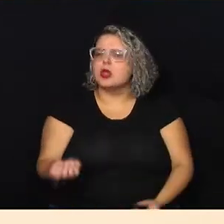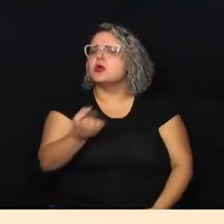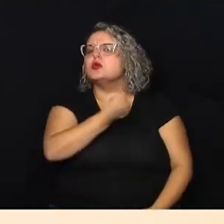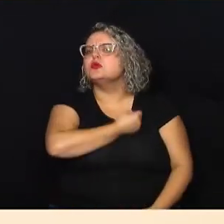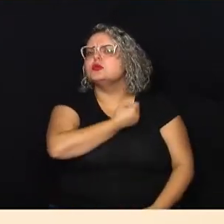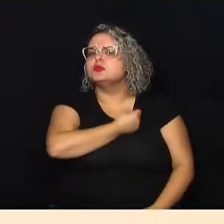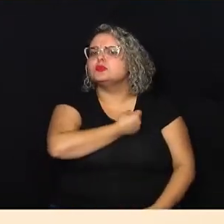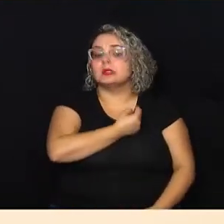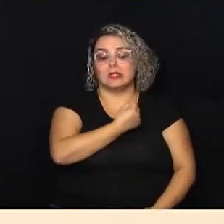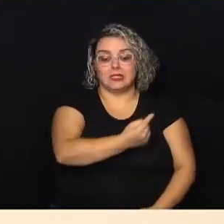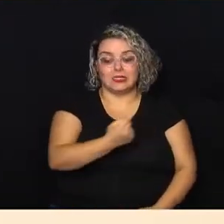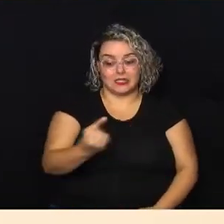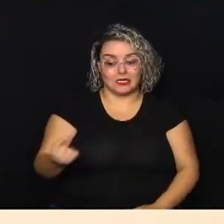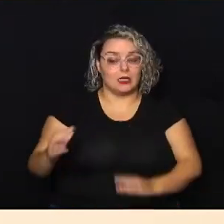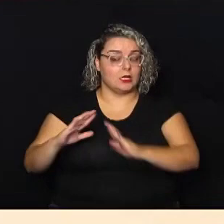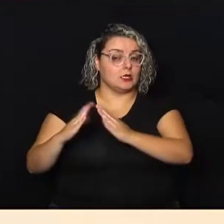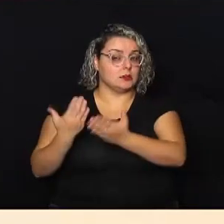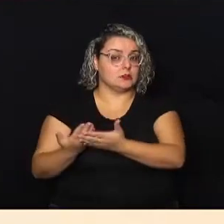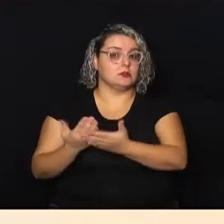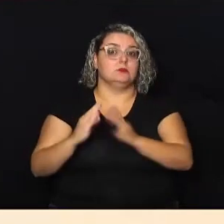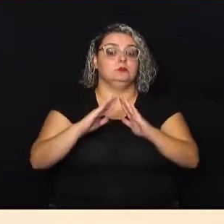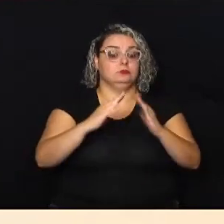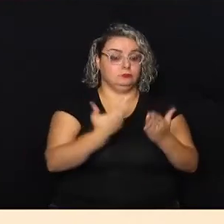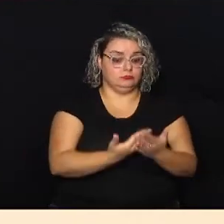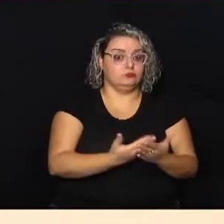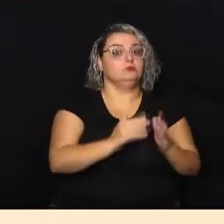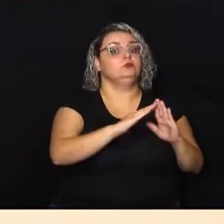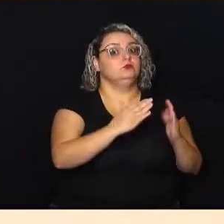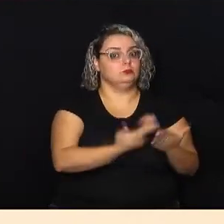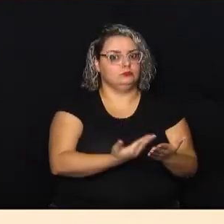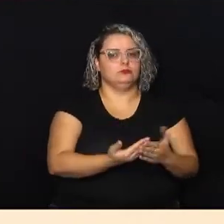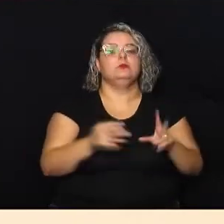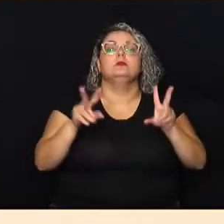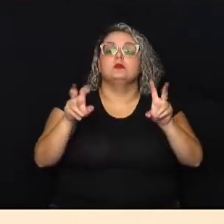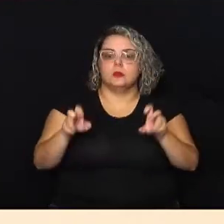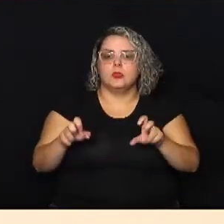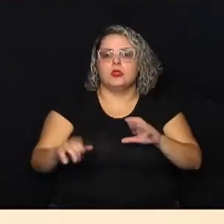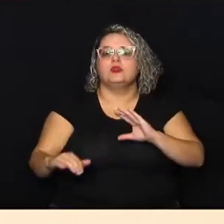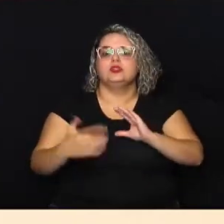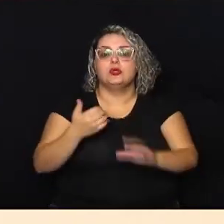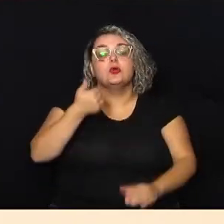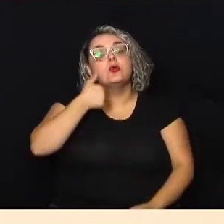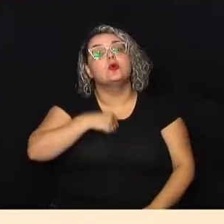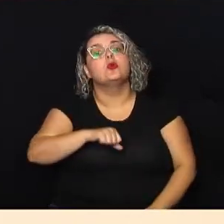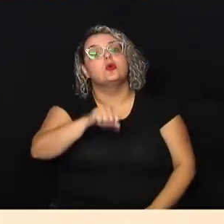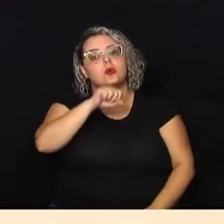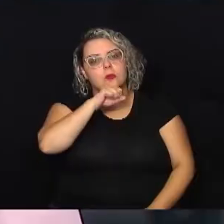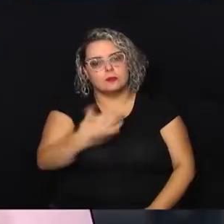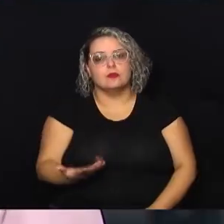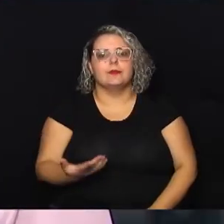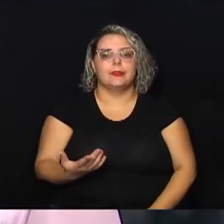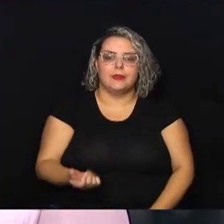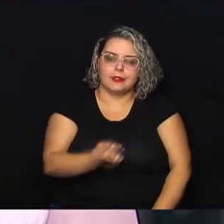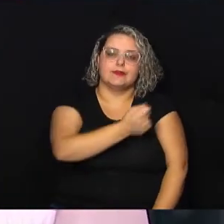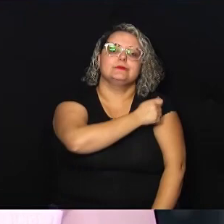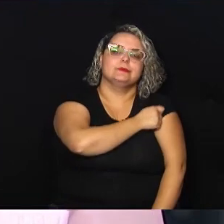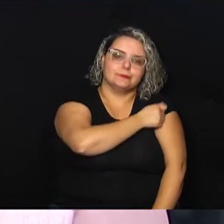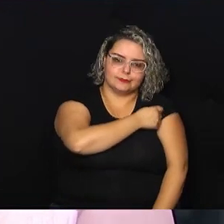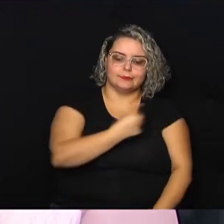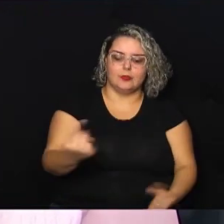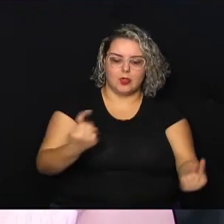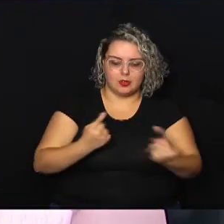por escola. Ela comentou que esse assunto chegou por meio de mães desses estudantes. Nós